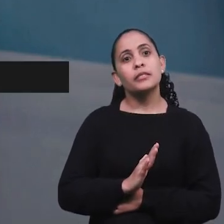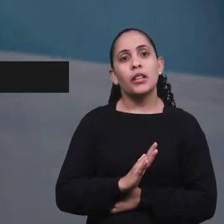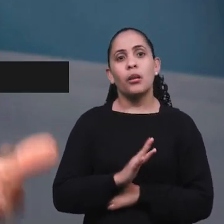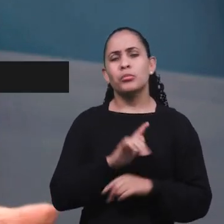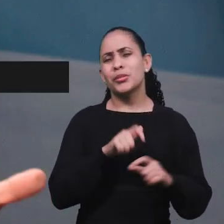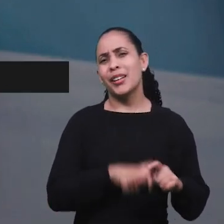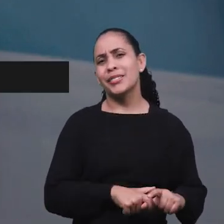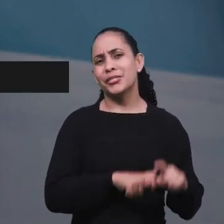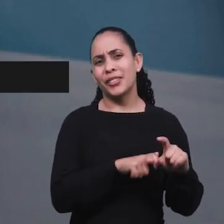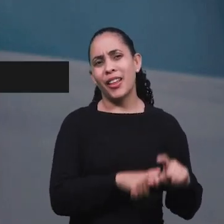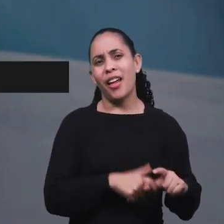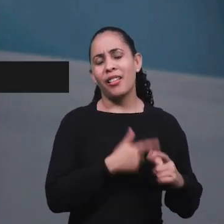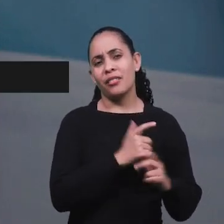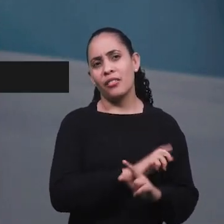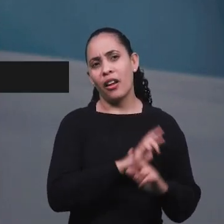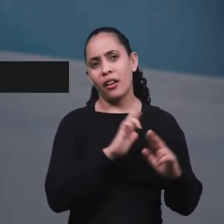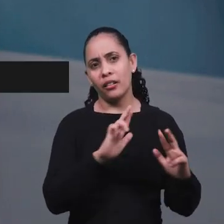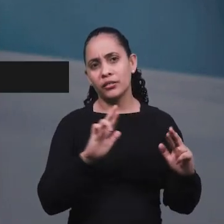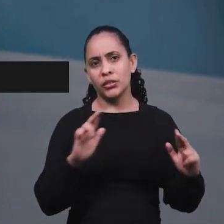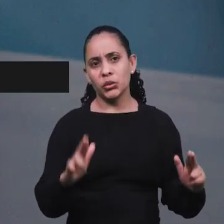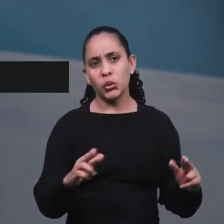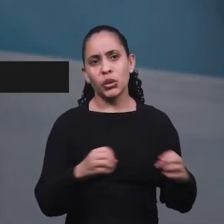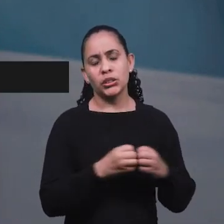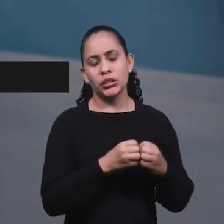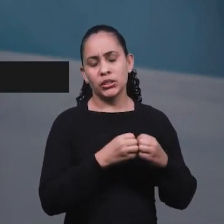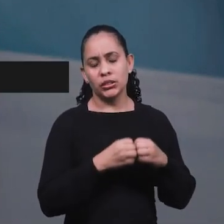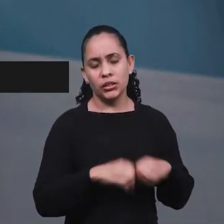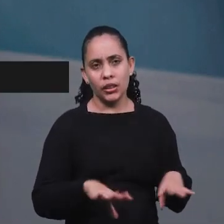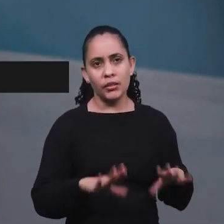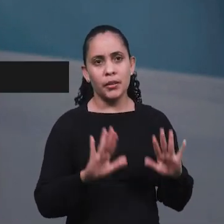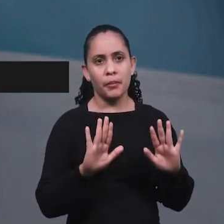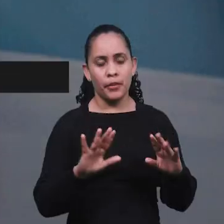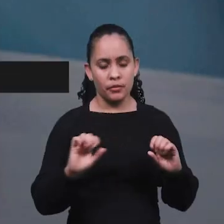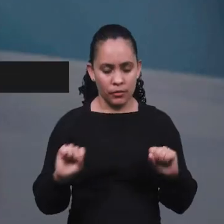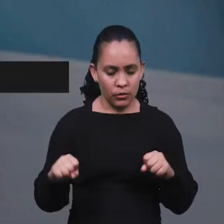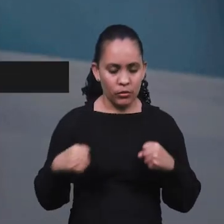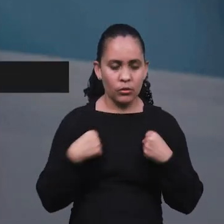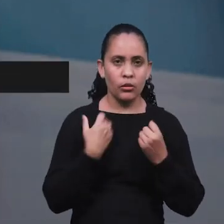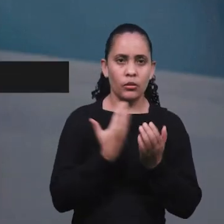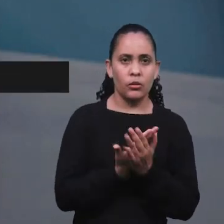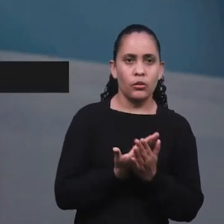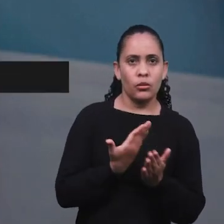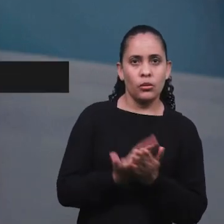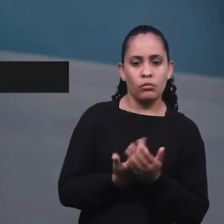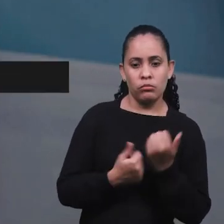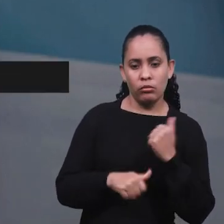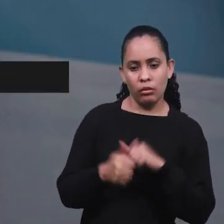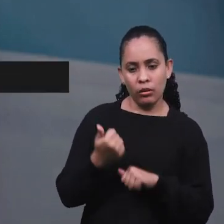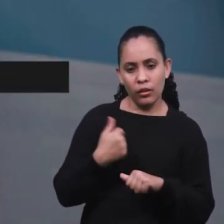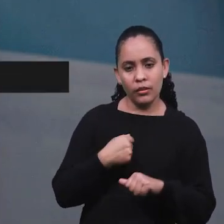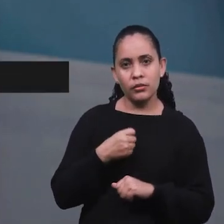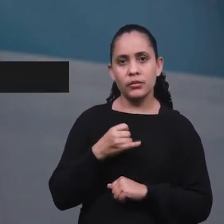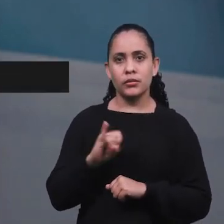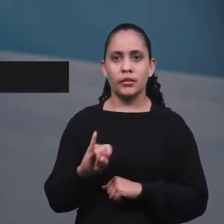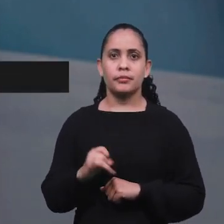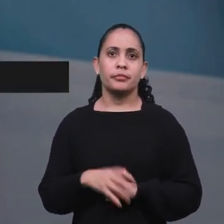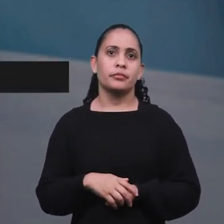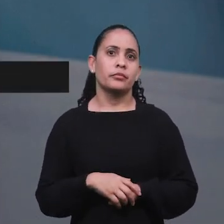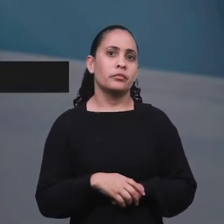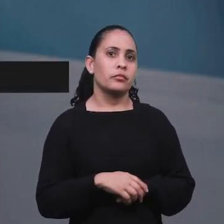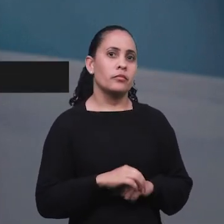muito endividada, muitas questões, crises econômicas, mas faça o estudo do seu orçamento.